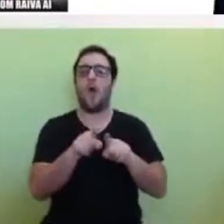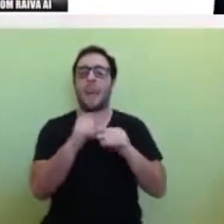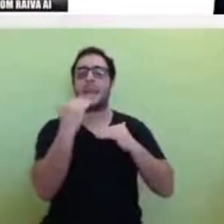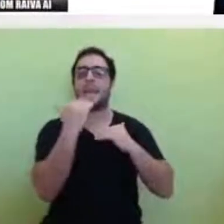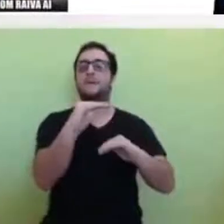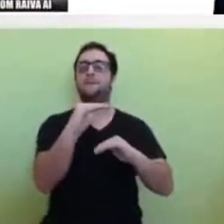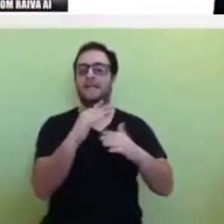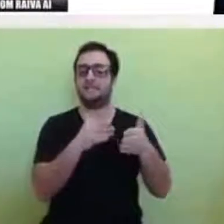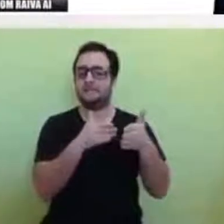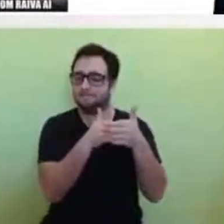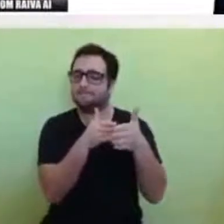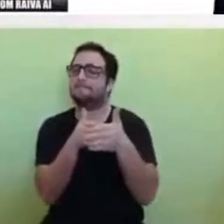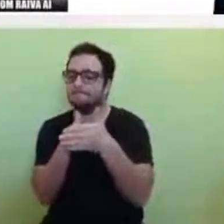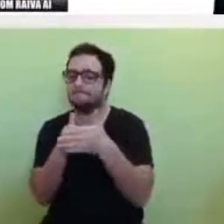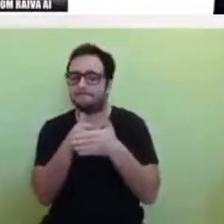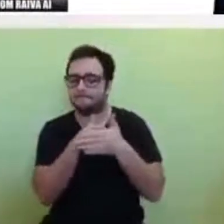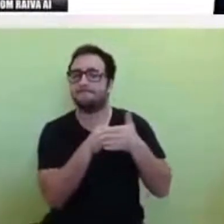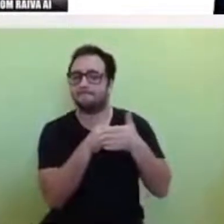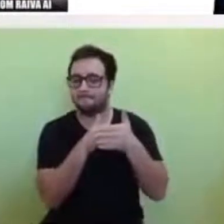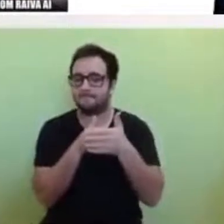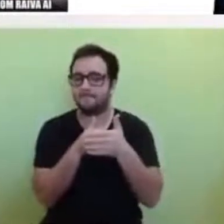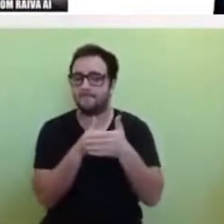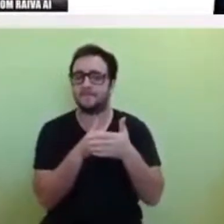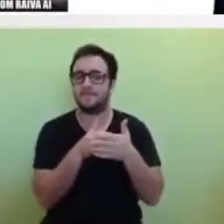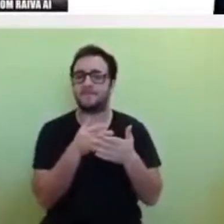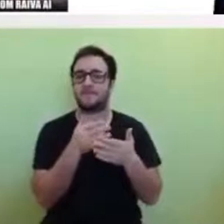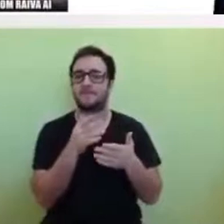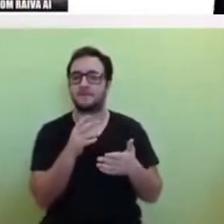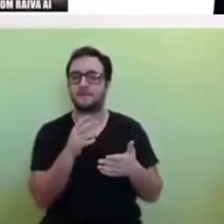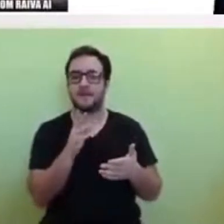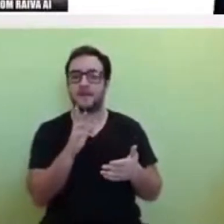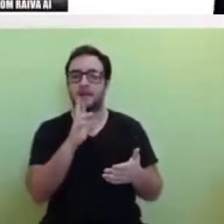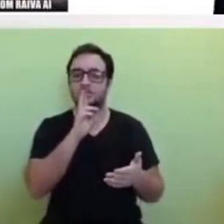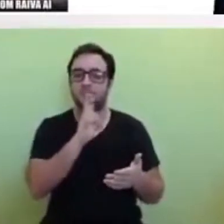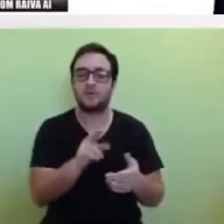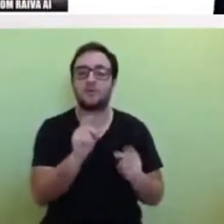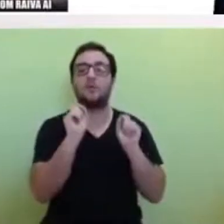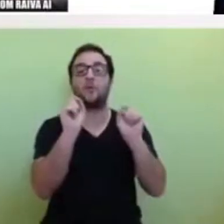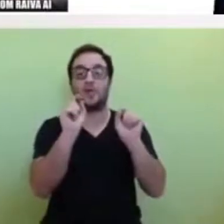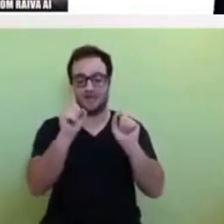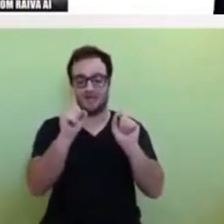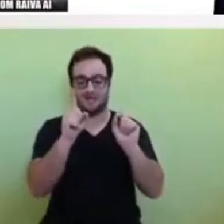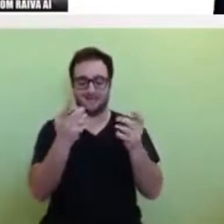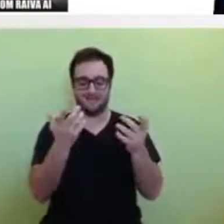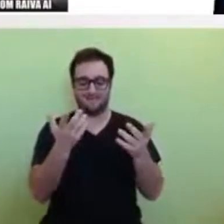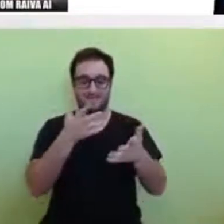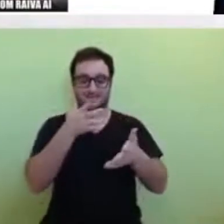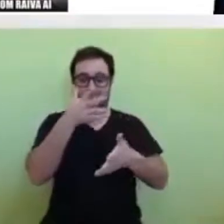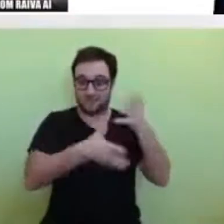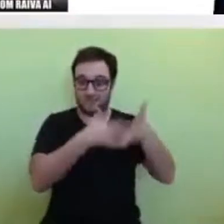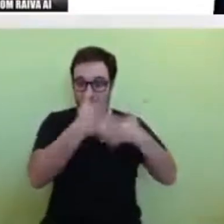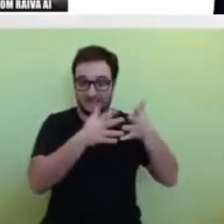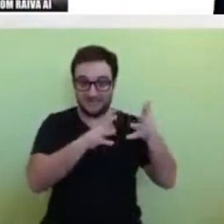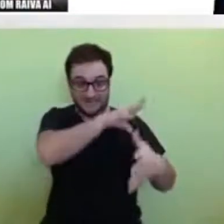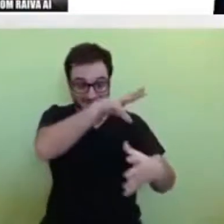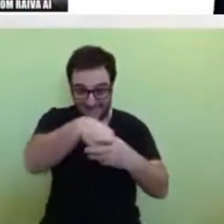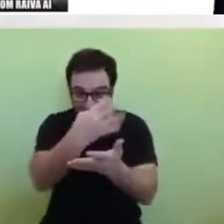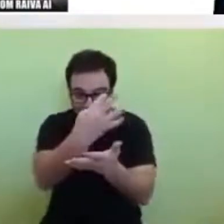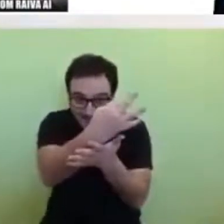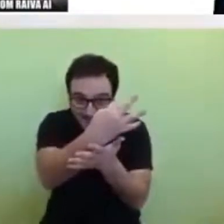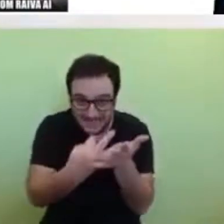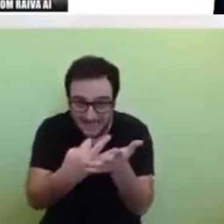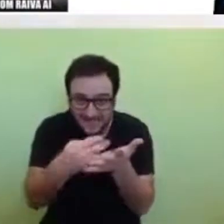representar. Nem a língua de sinais, nem a língua falada, a língua vocal, com todos os meandros que ela